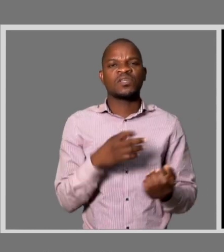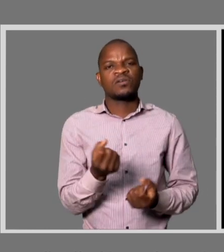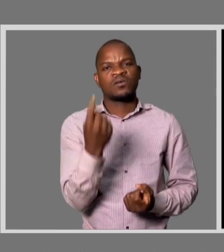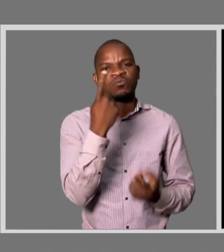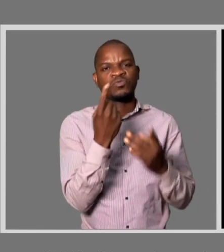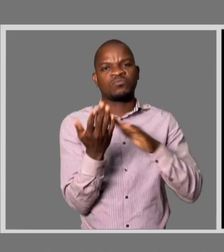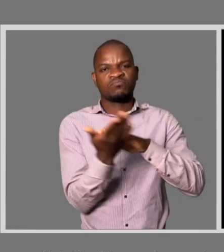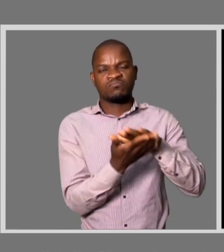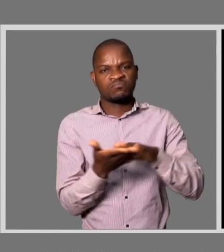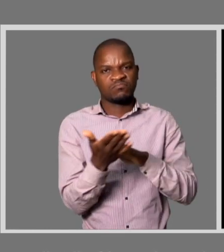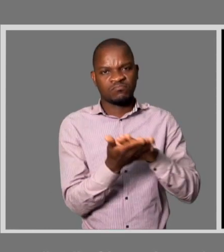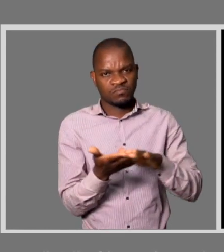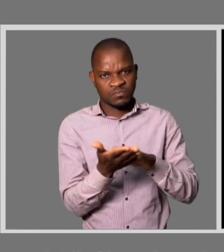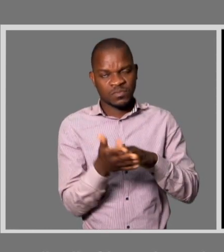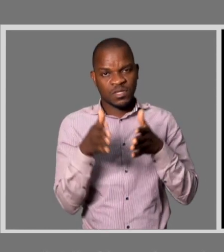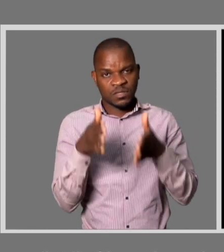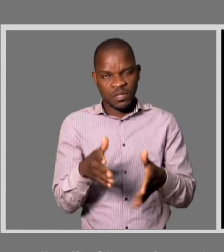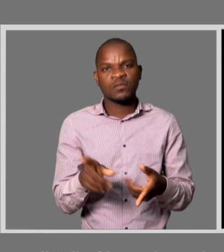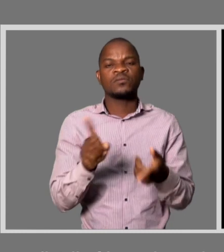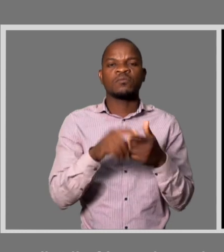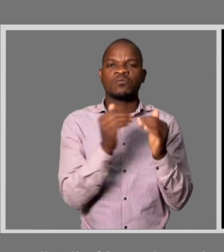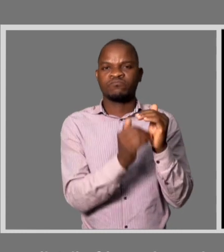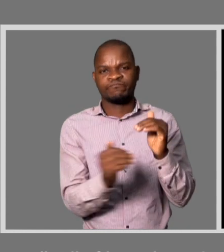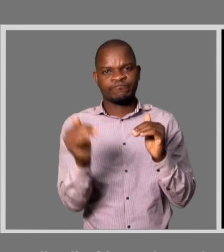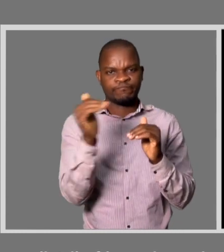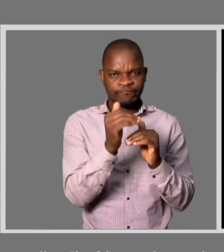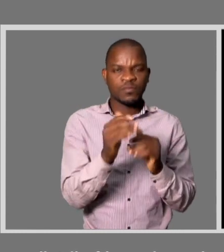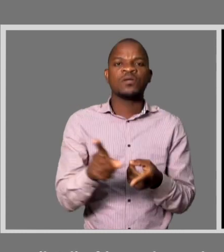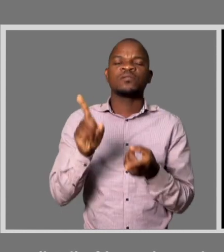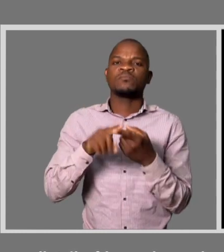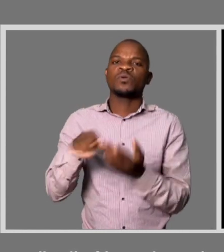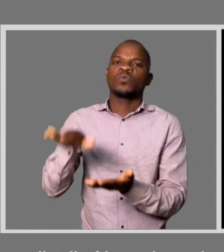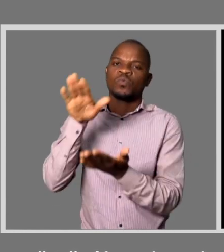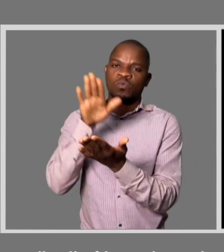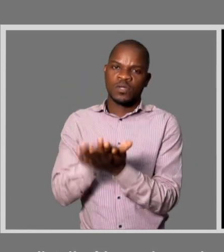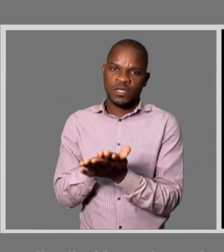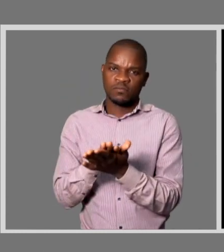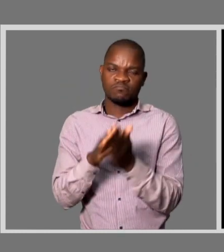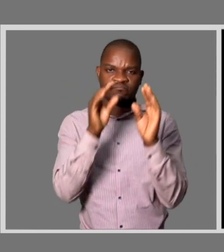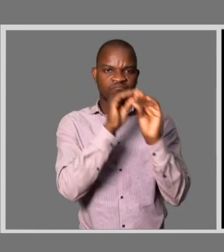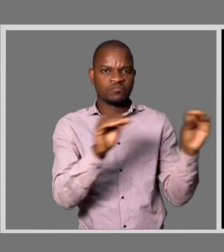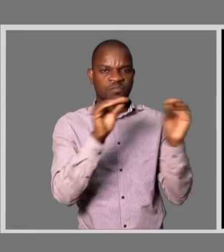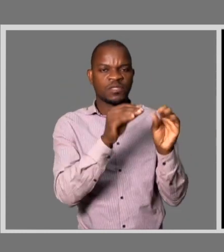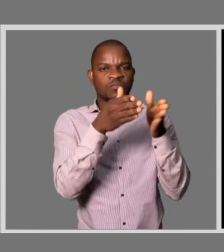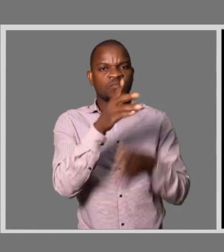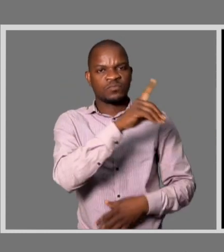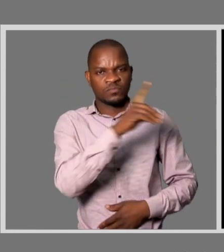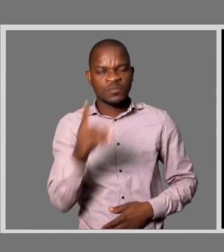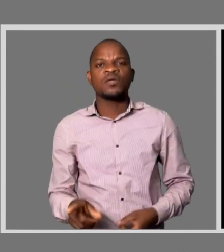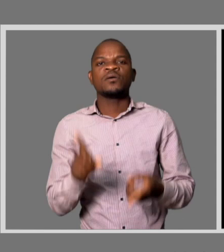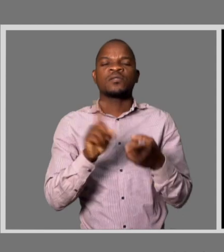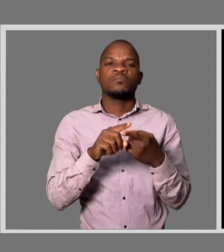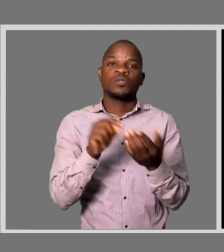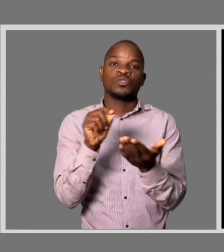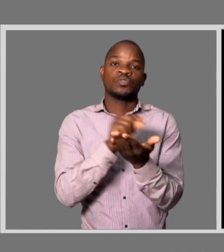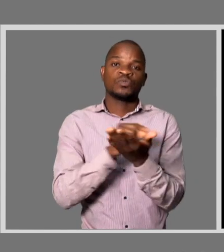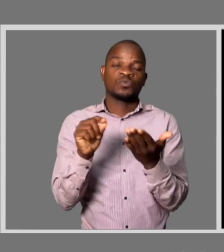pelos centros de recursos de educação inclusiva e pelas escolas especiais nas cidades de